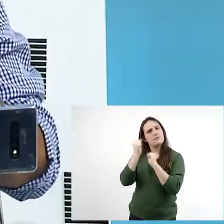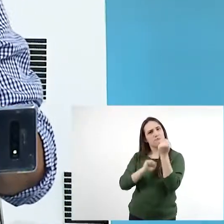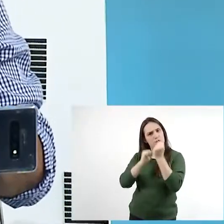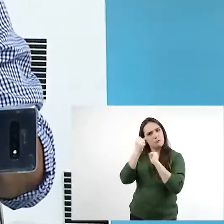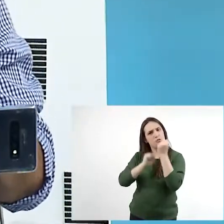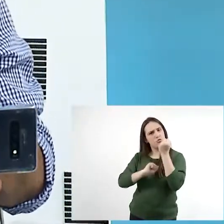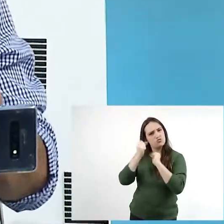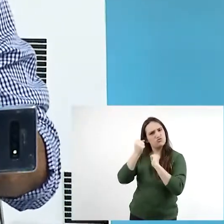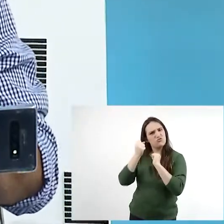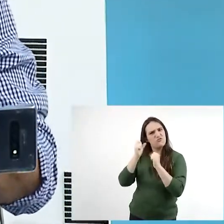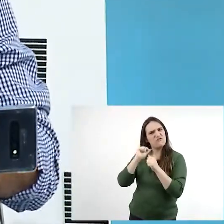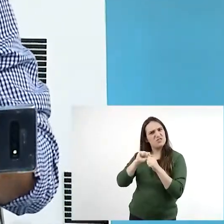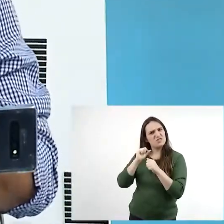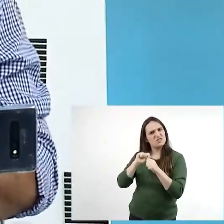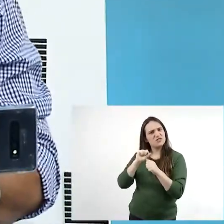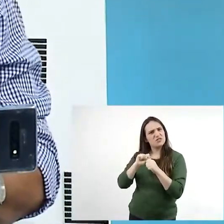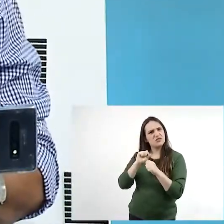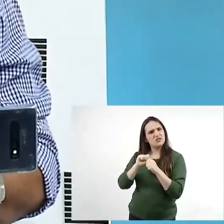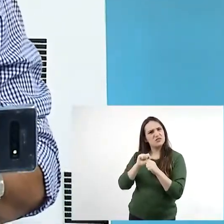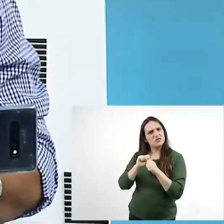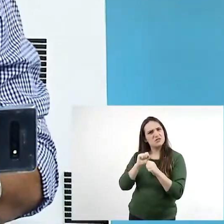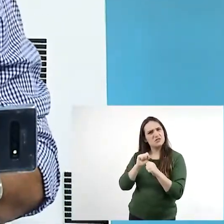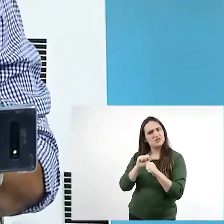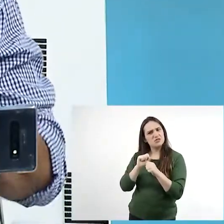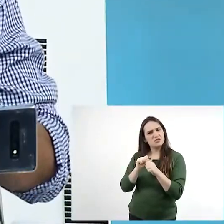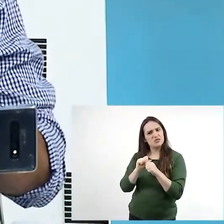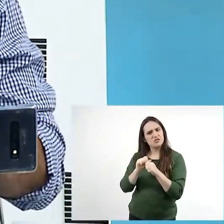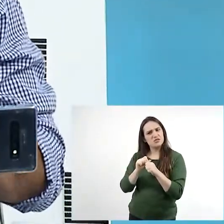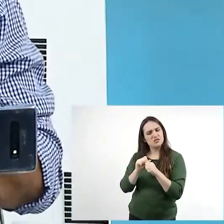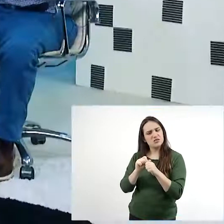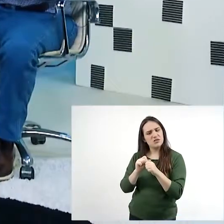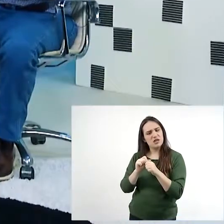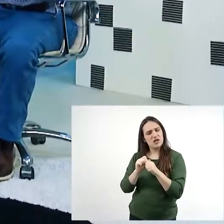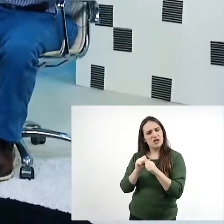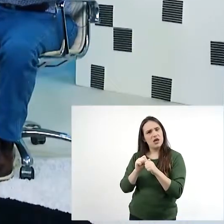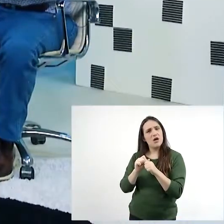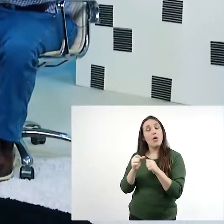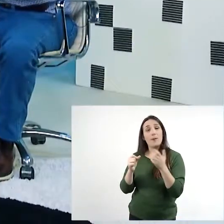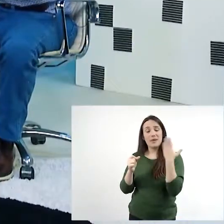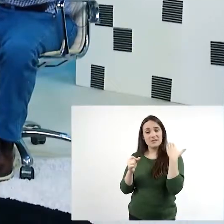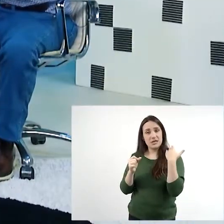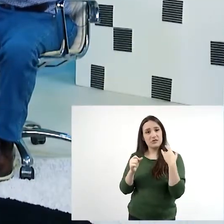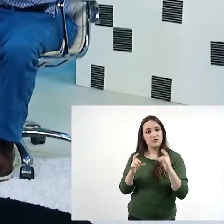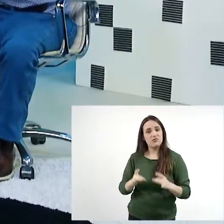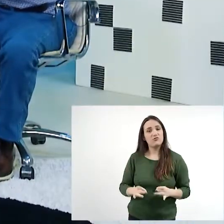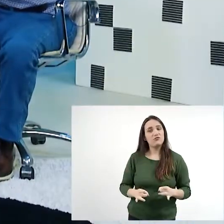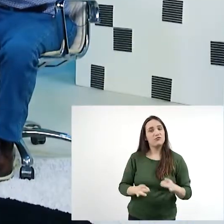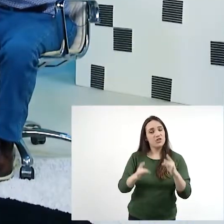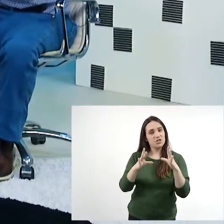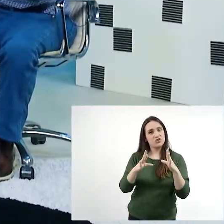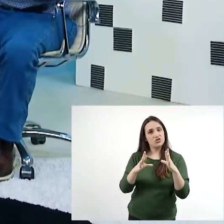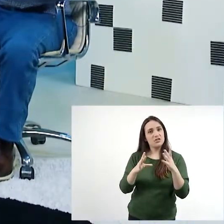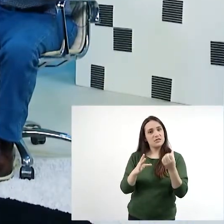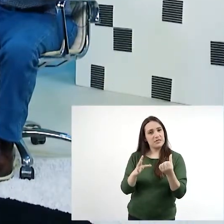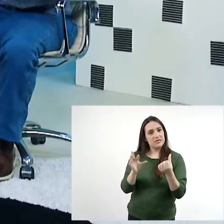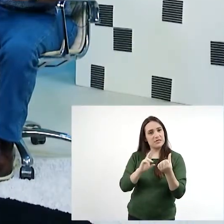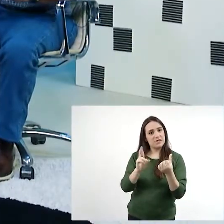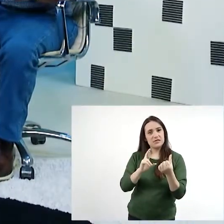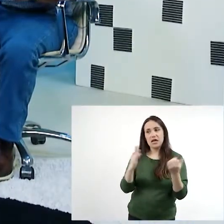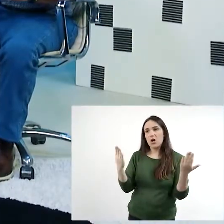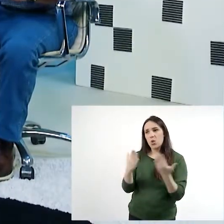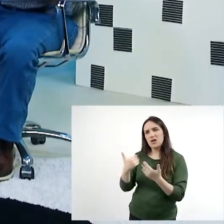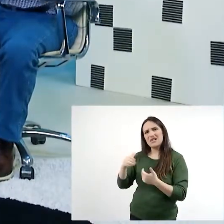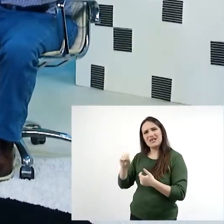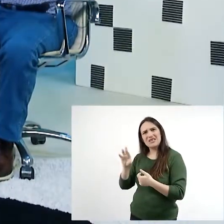que praticava o preço da venda do feijão antes da pandemia em R$ 6,00, passando a mais de R$ 10,00 o